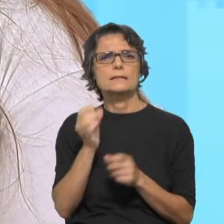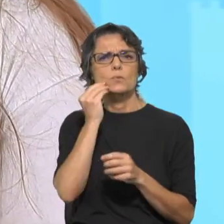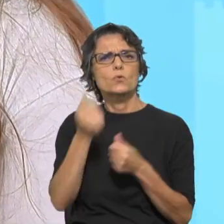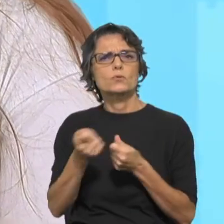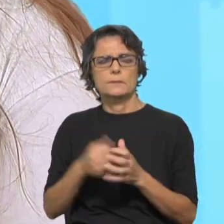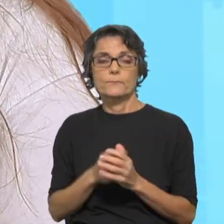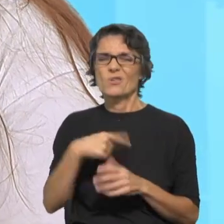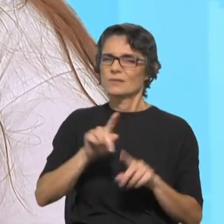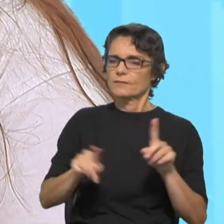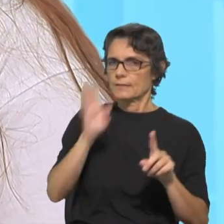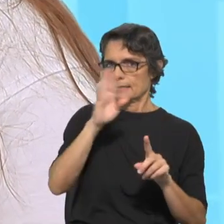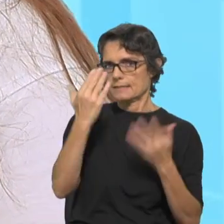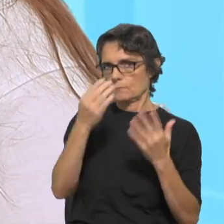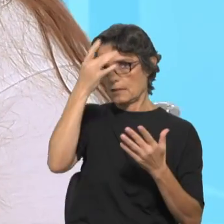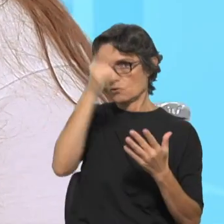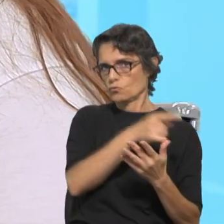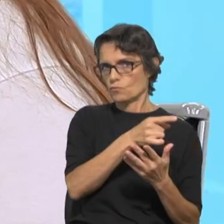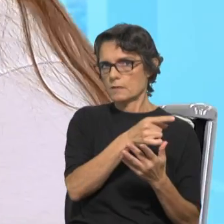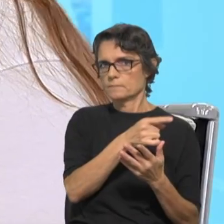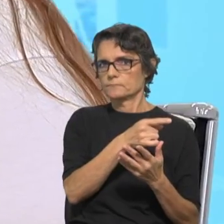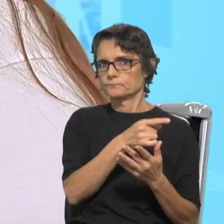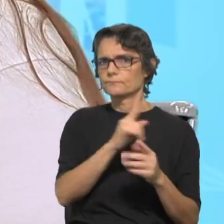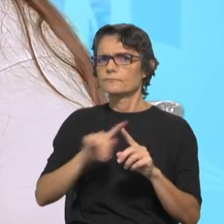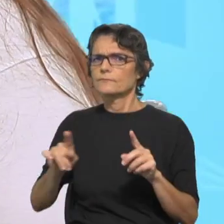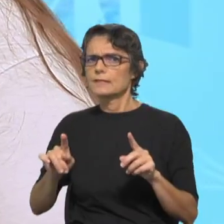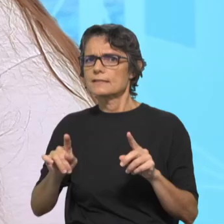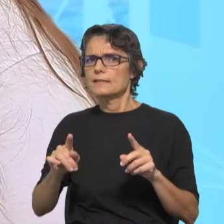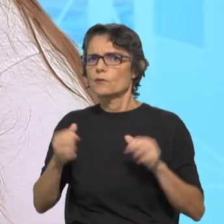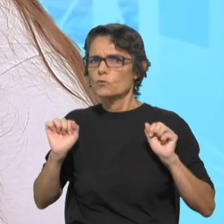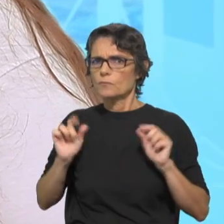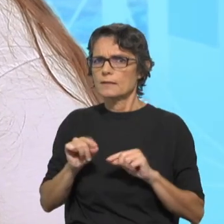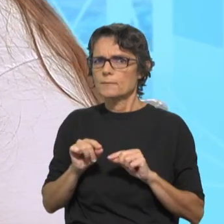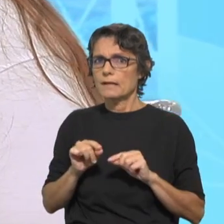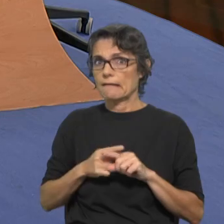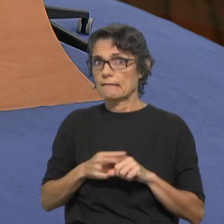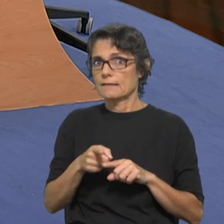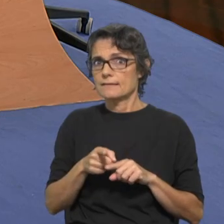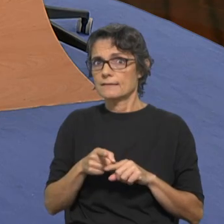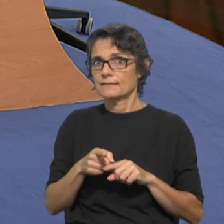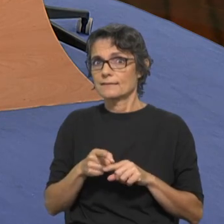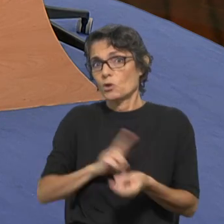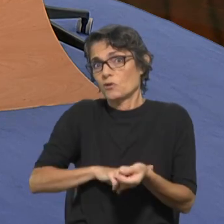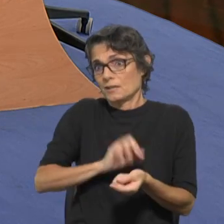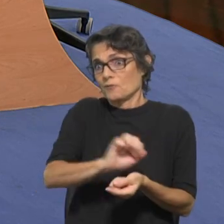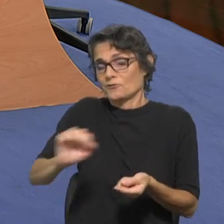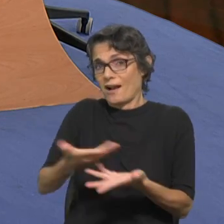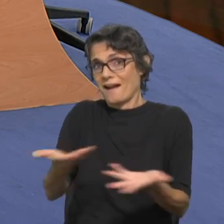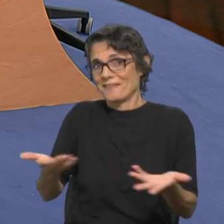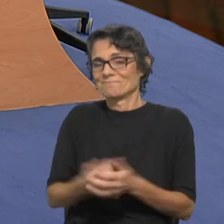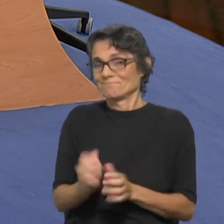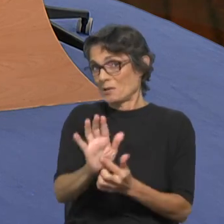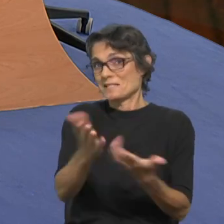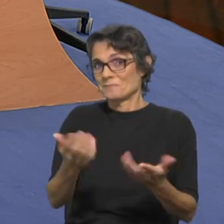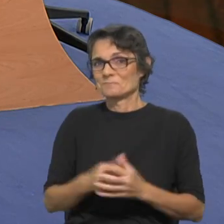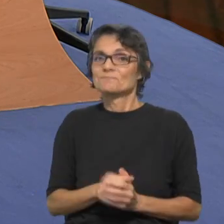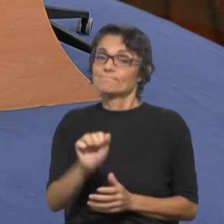bocadinho diferente de Setúbal. E até esta diferença e autonomia também acaba por ser interessante, né? De acordo com os ritmos de cada diocese. Certo, a base